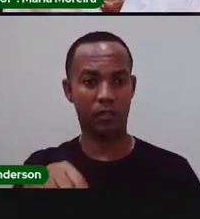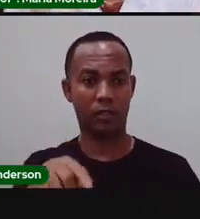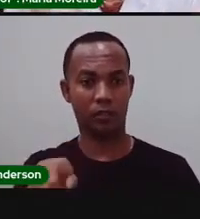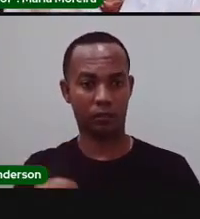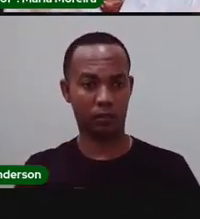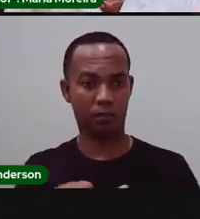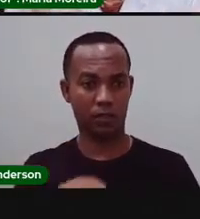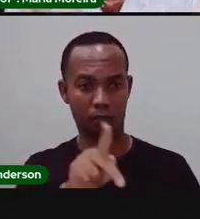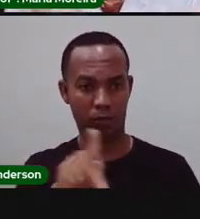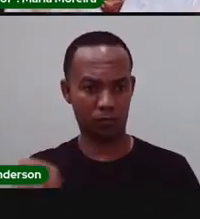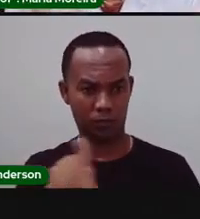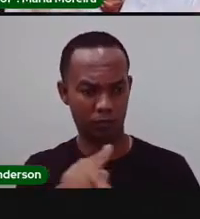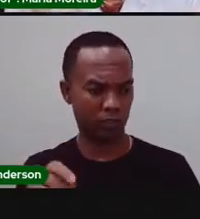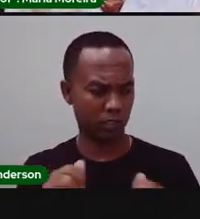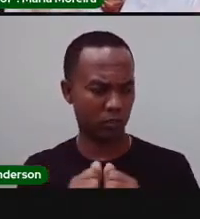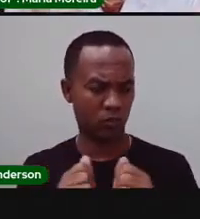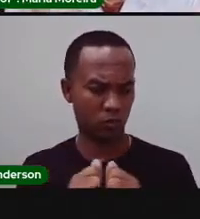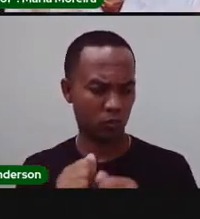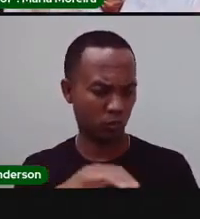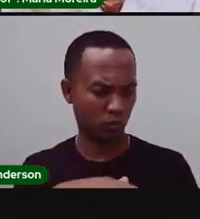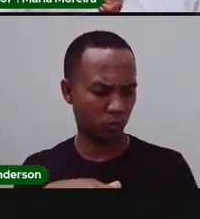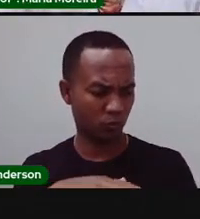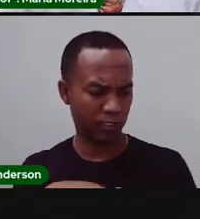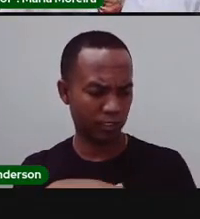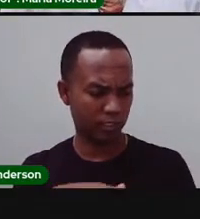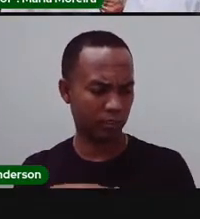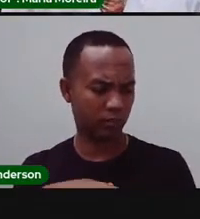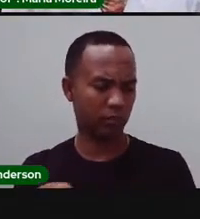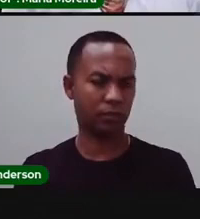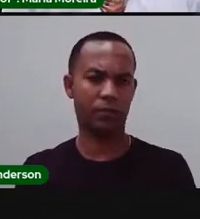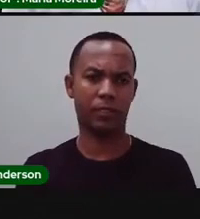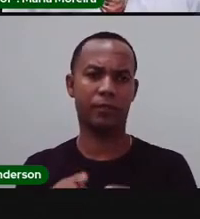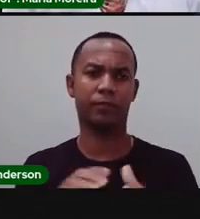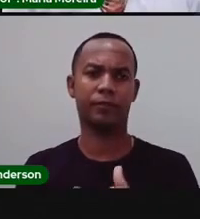que está aqui conversando com vocês agora, certo?